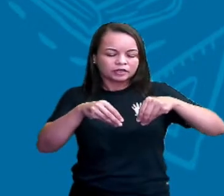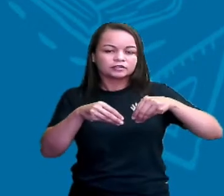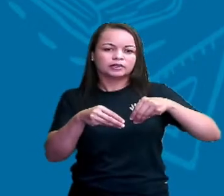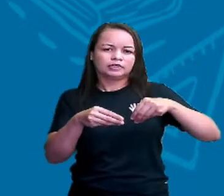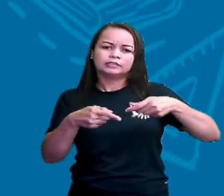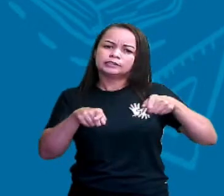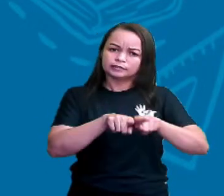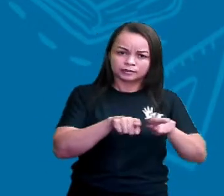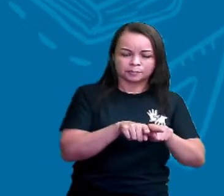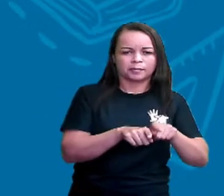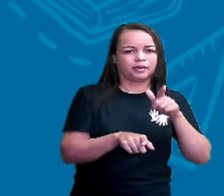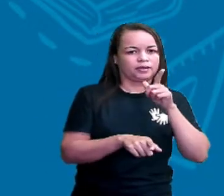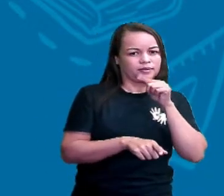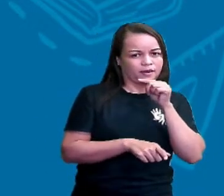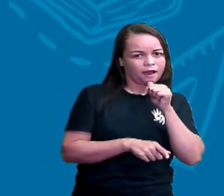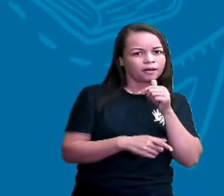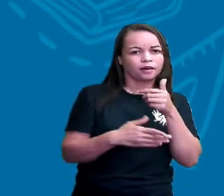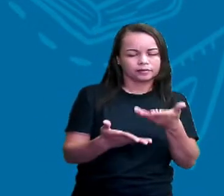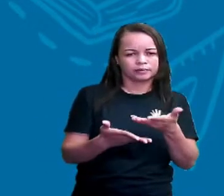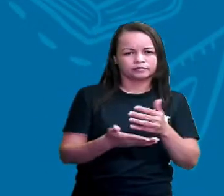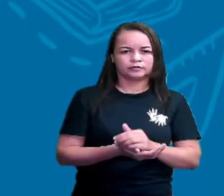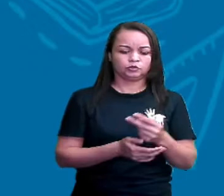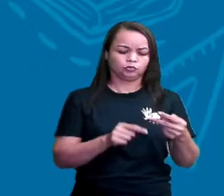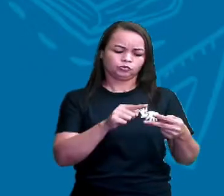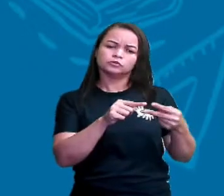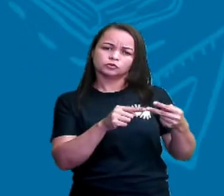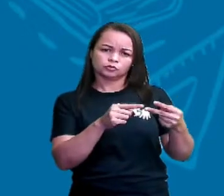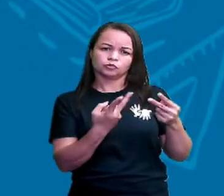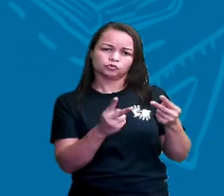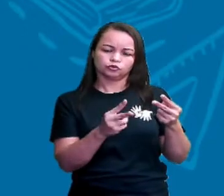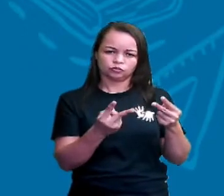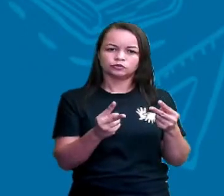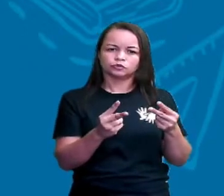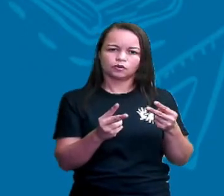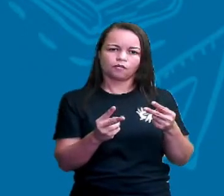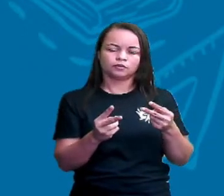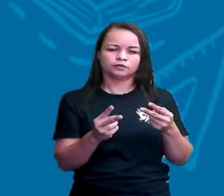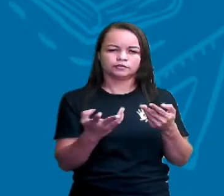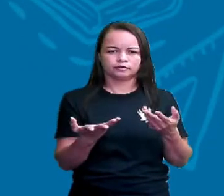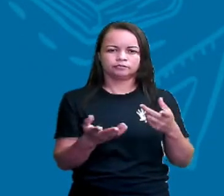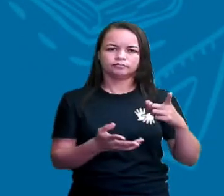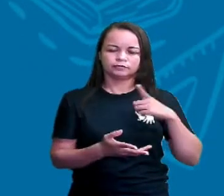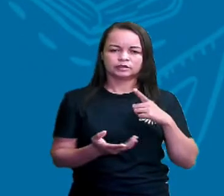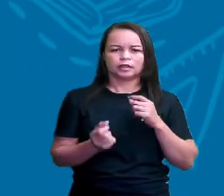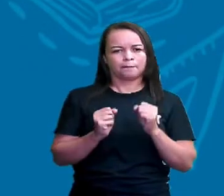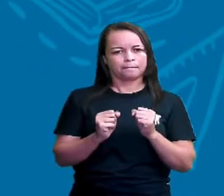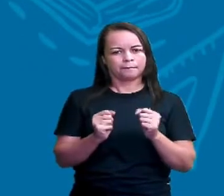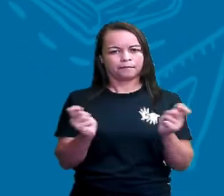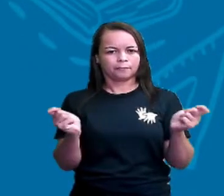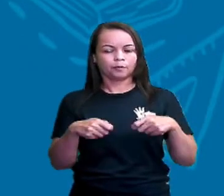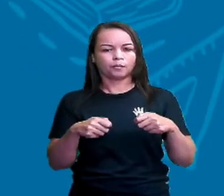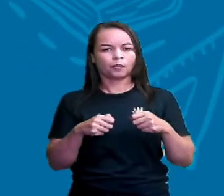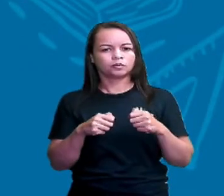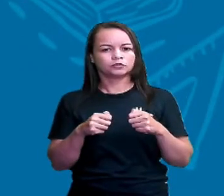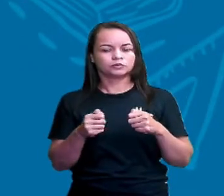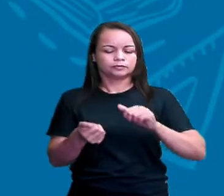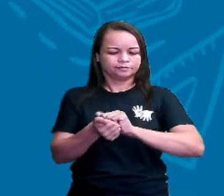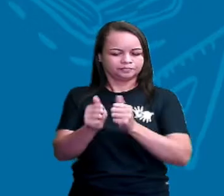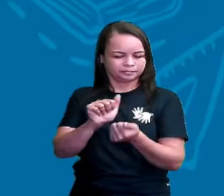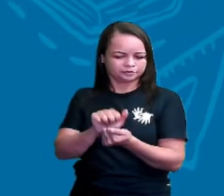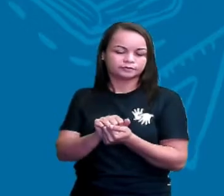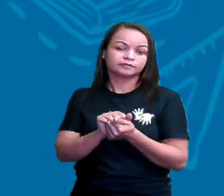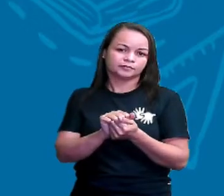vivem tanto no ambiente aquático quanto no ambiente terrestre, tá certo? Eles possuem essas adaptações